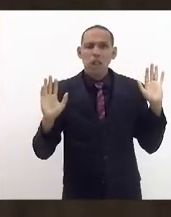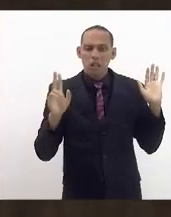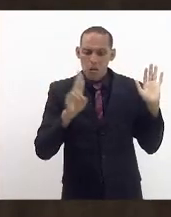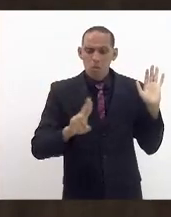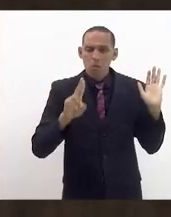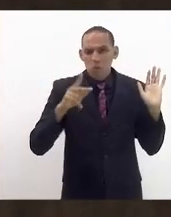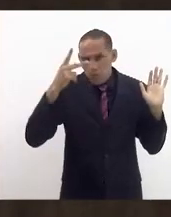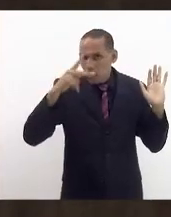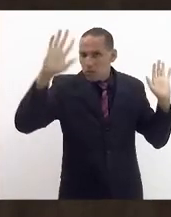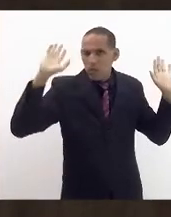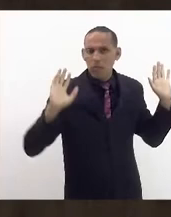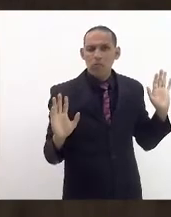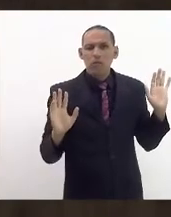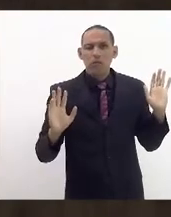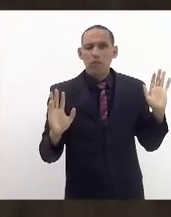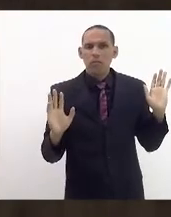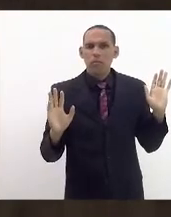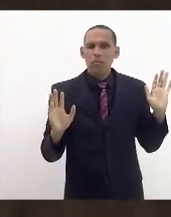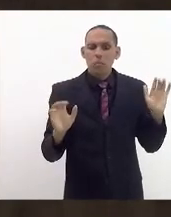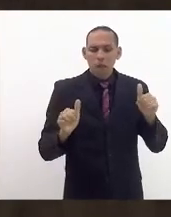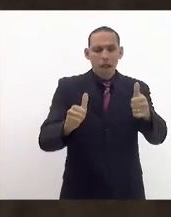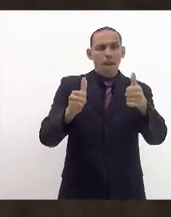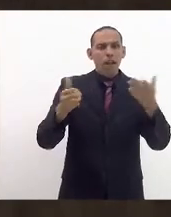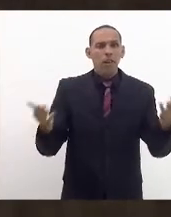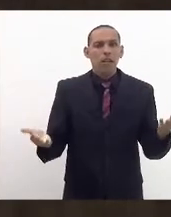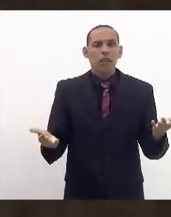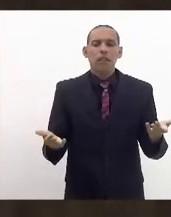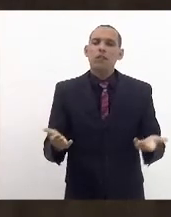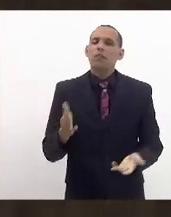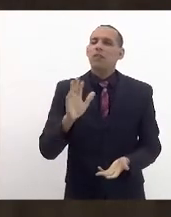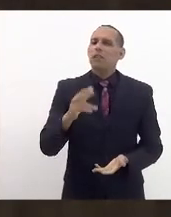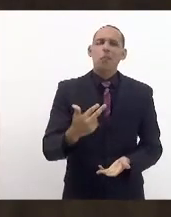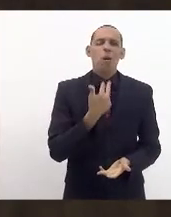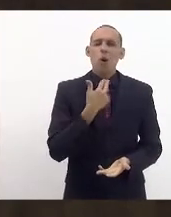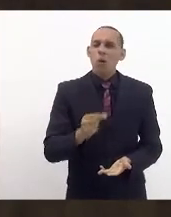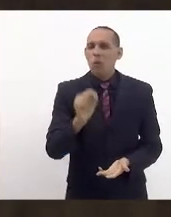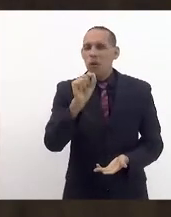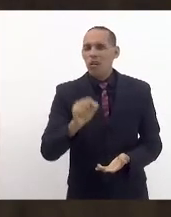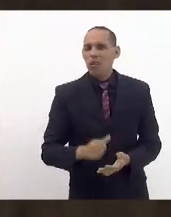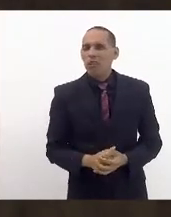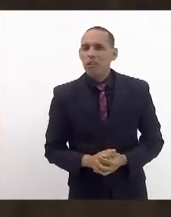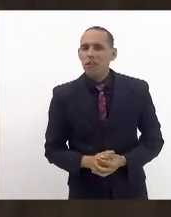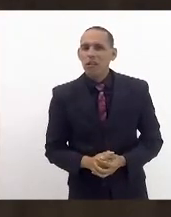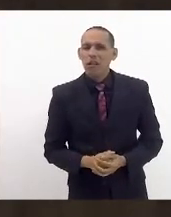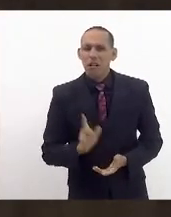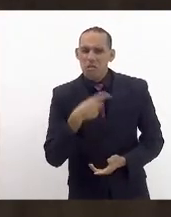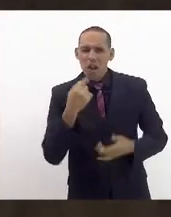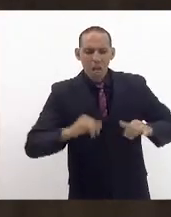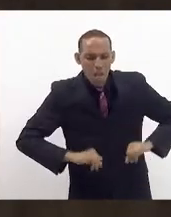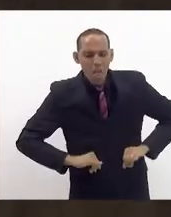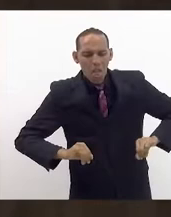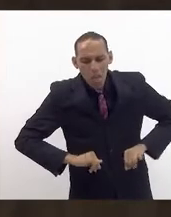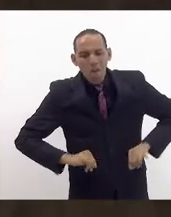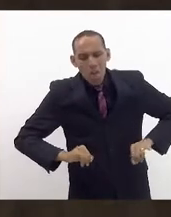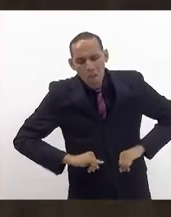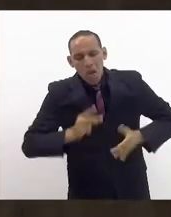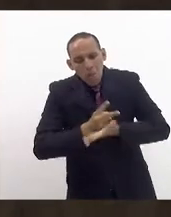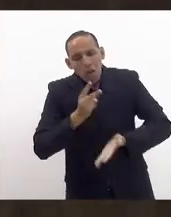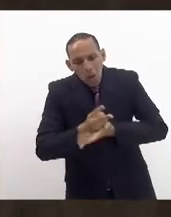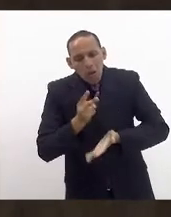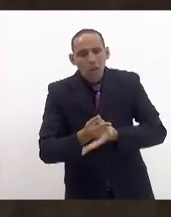sua ideologia para o bem. Agora, o que não dá é para a gente aqui sofrer o tempo todo. E não